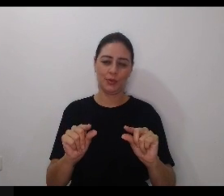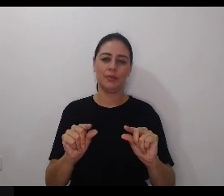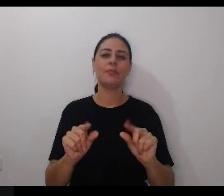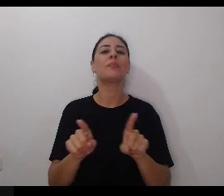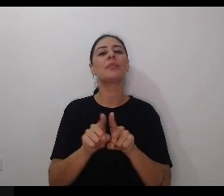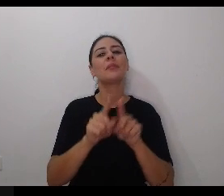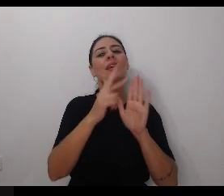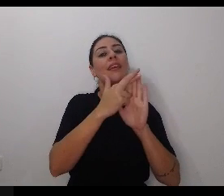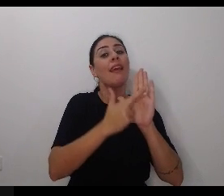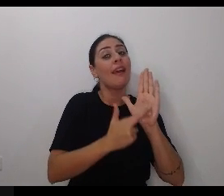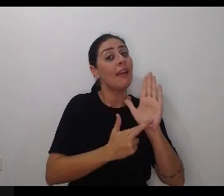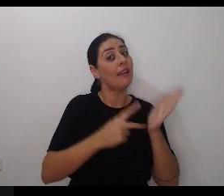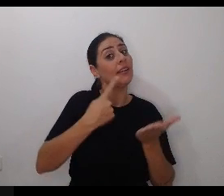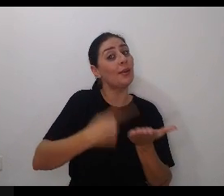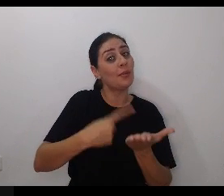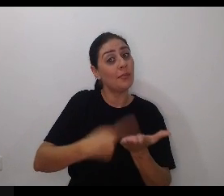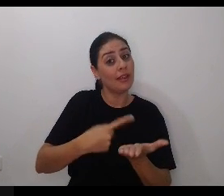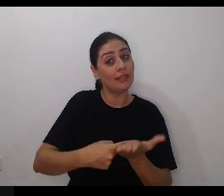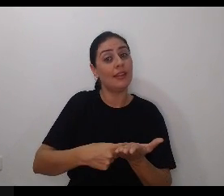disputa diminui.